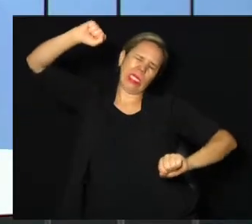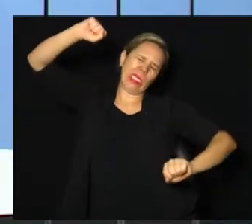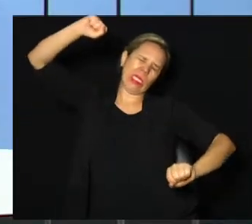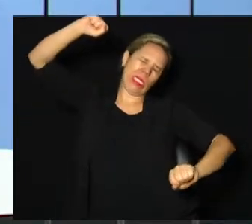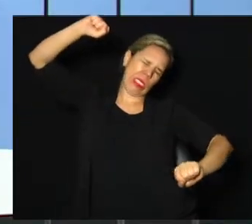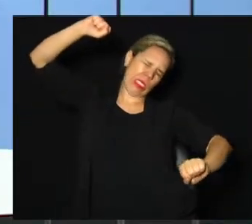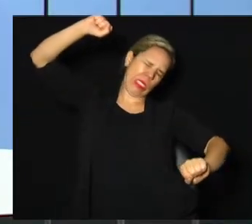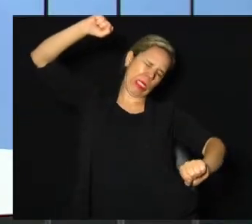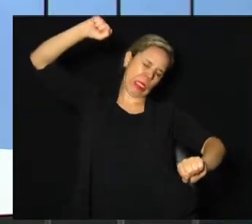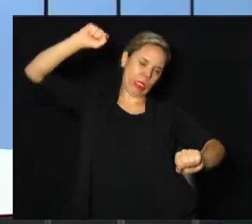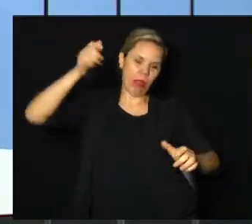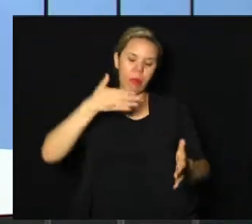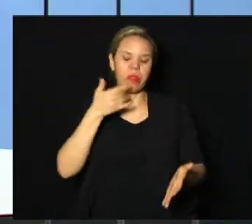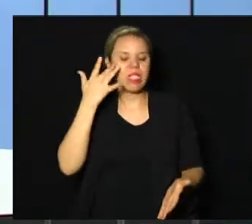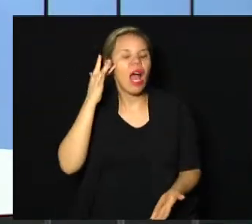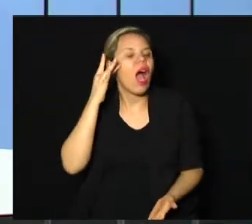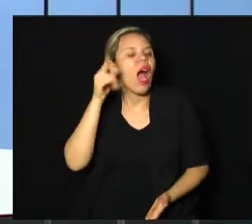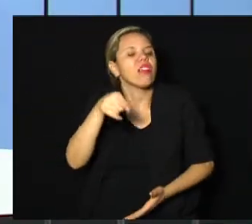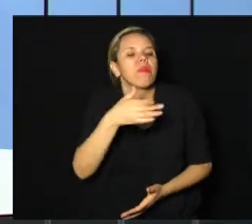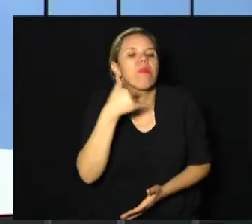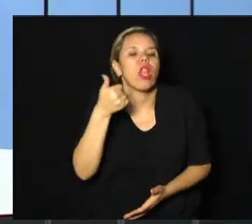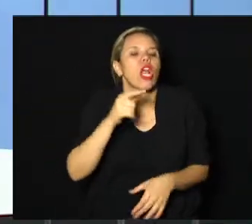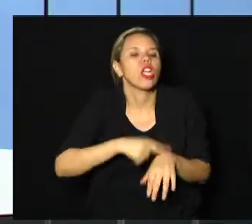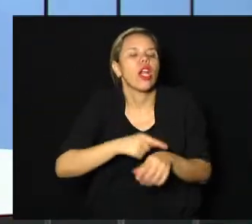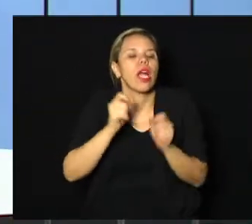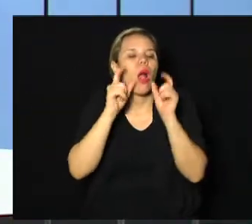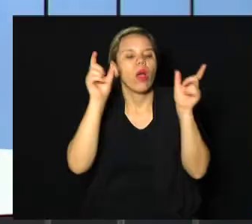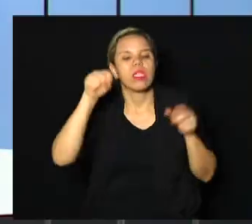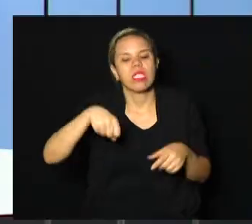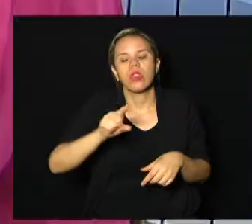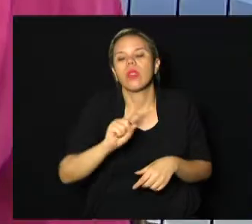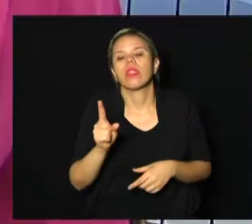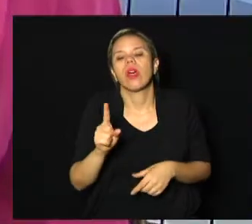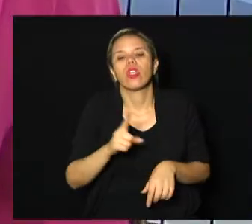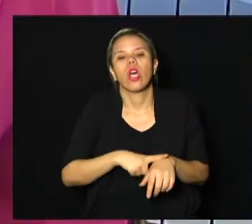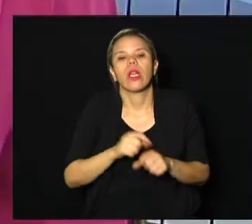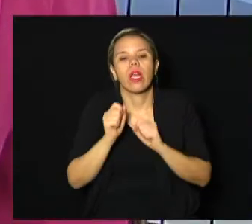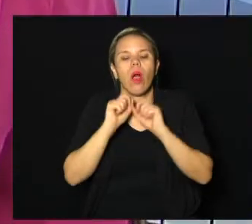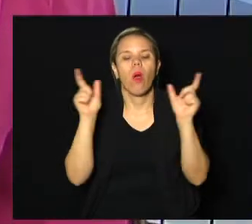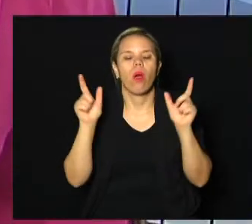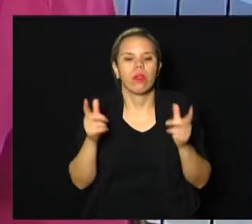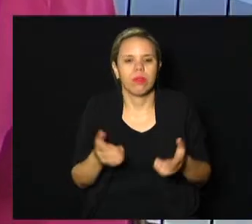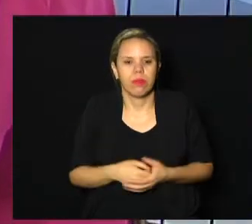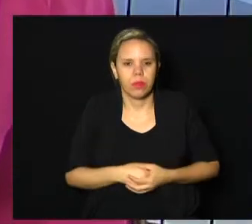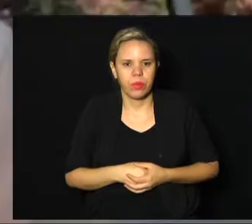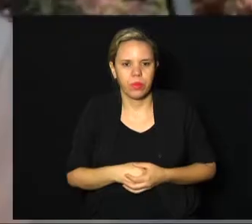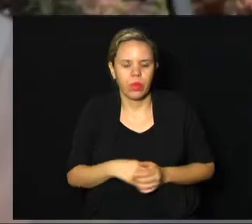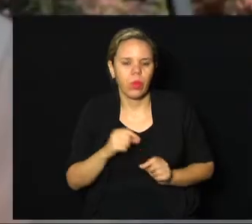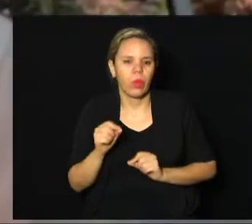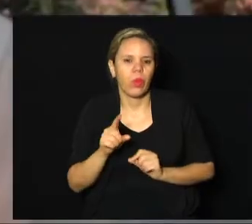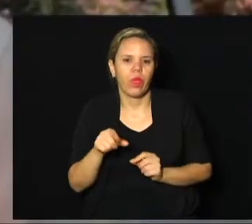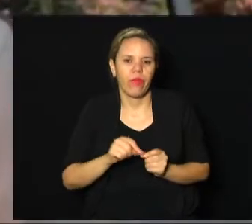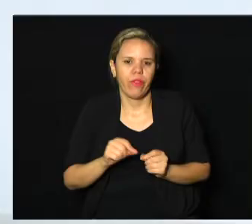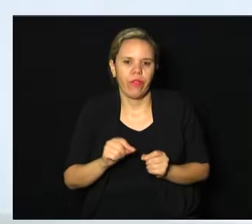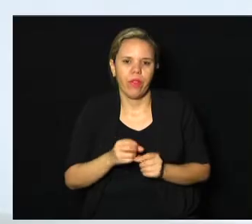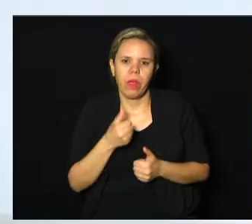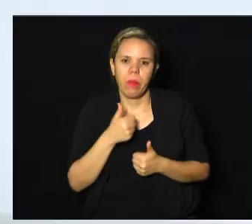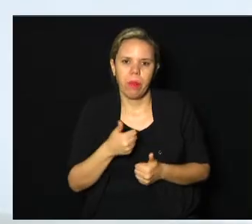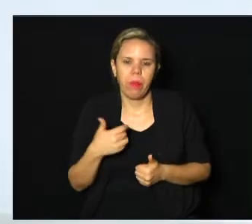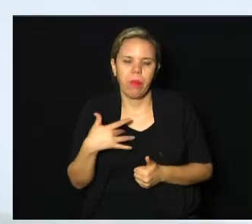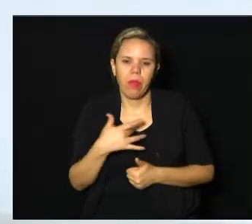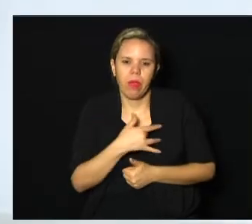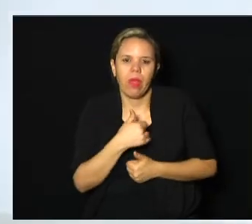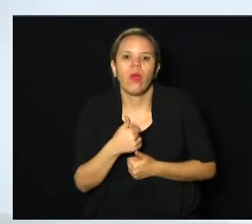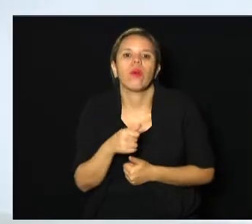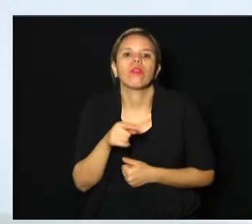esticando o mesmo corpo, alongando. Isso faz bem ou não? Olha, o que definitivamente faz muito bem